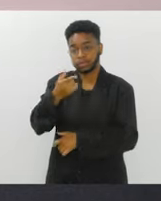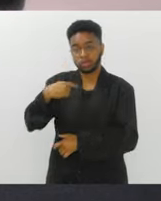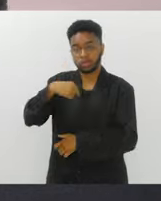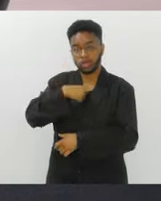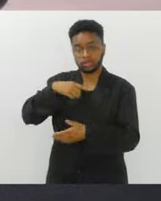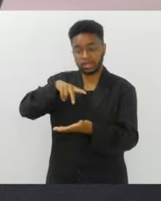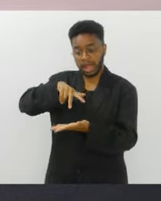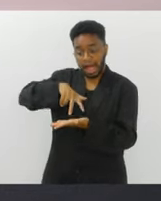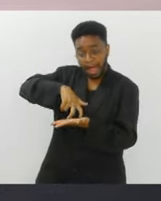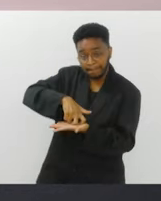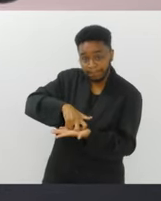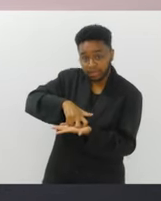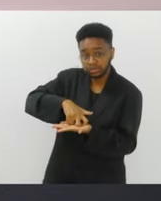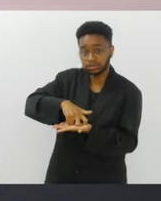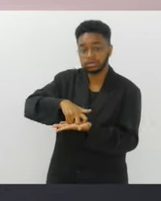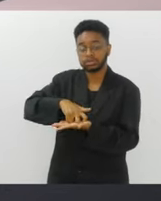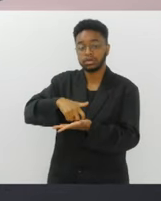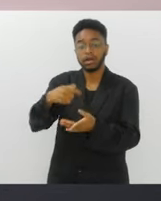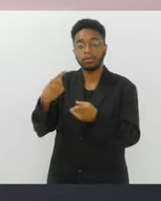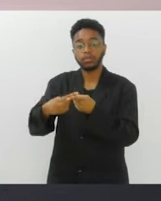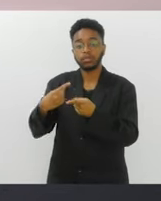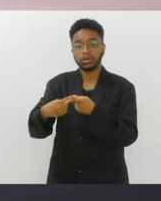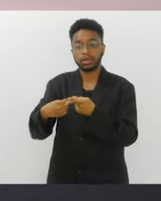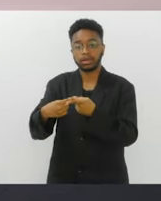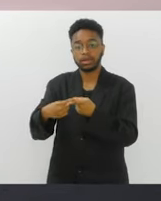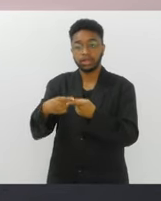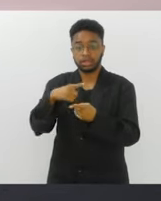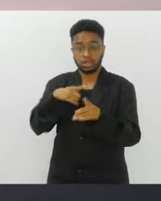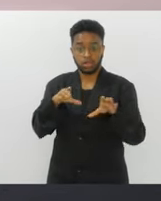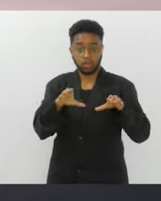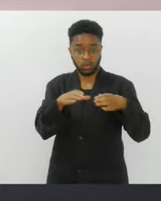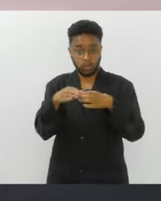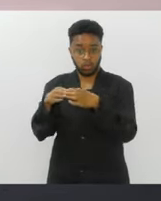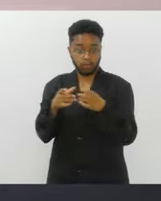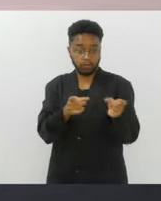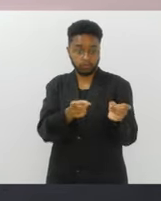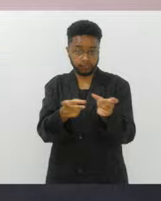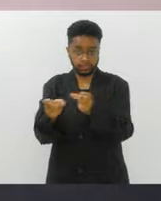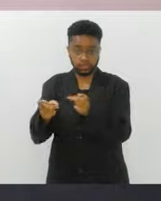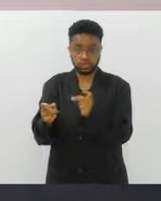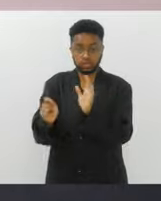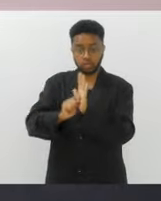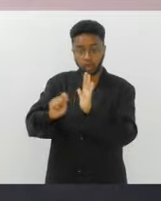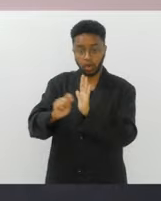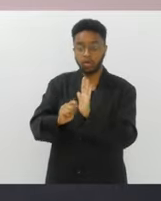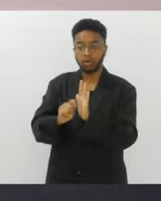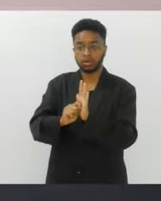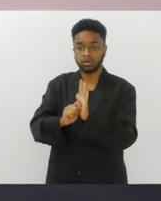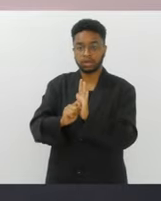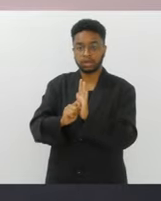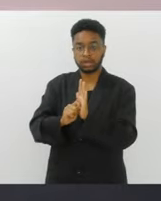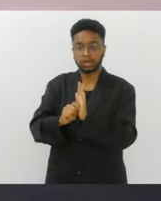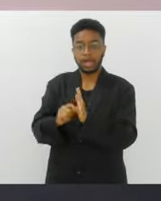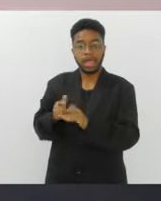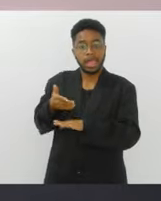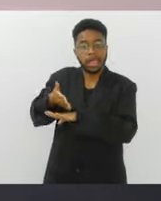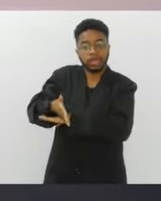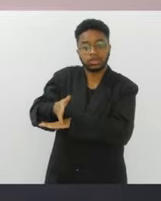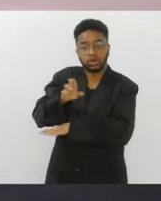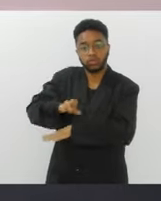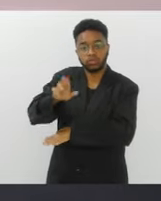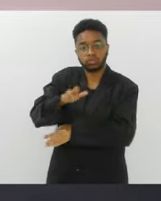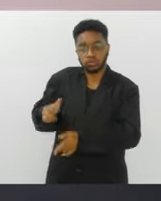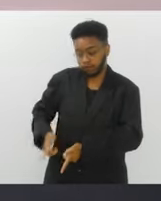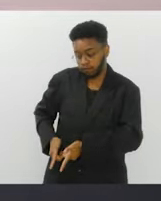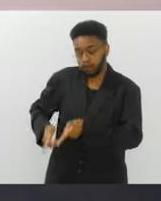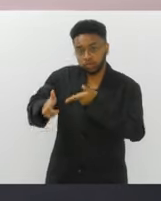exato momento, porque tinha o tráfico de drogas, impetrando, com fuzis ali